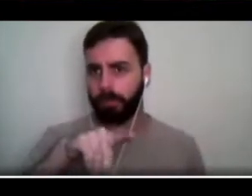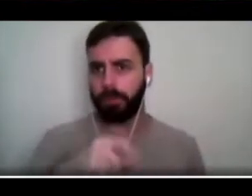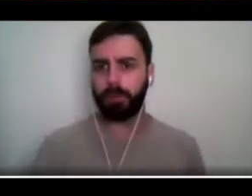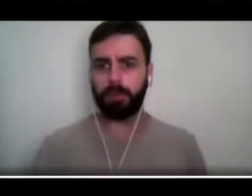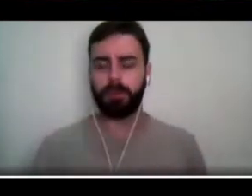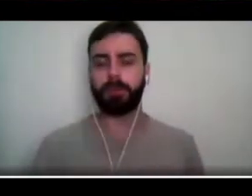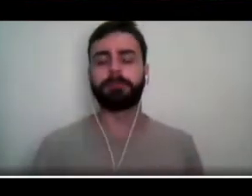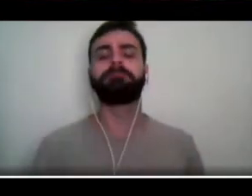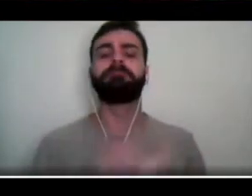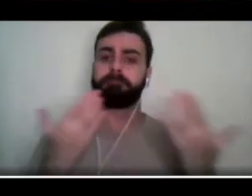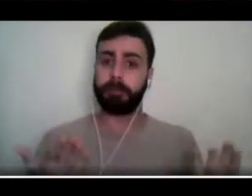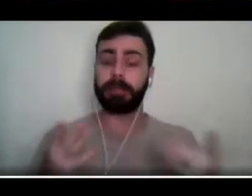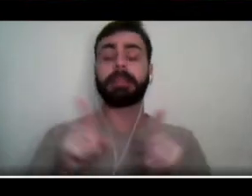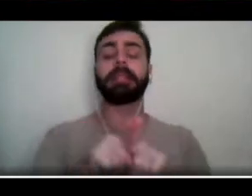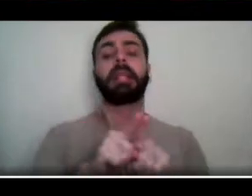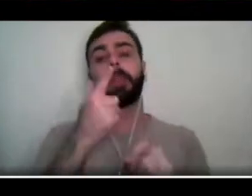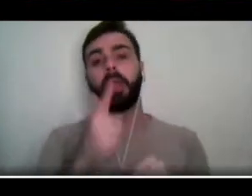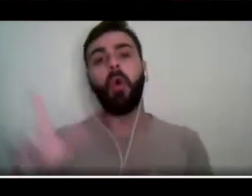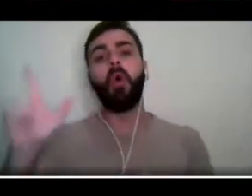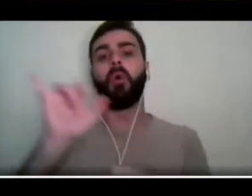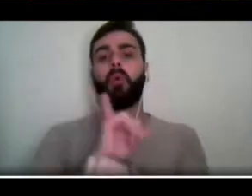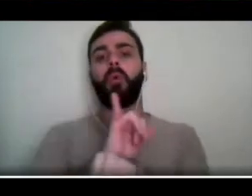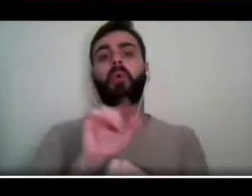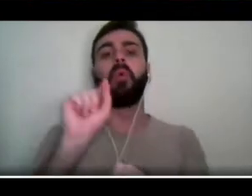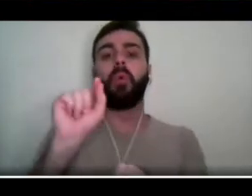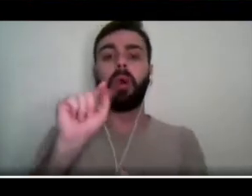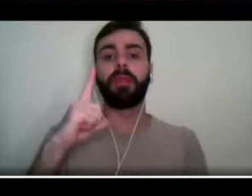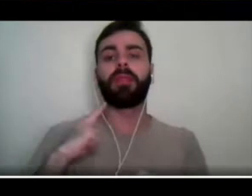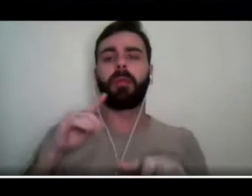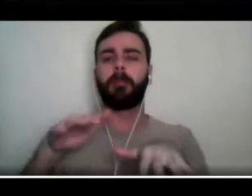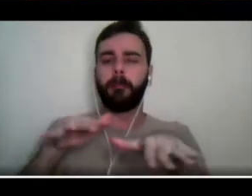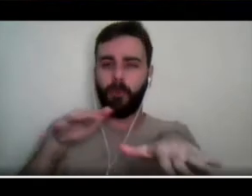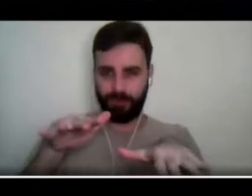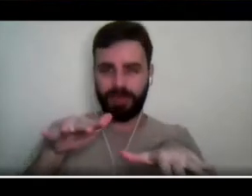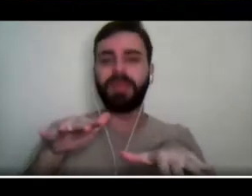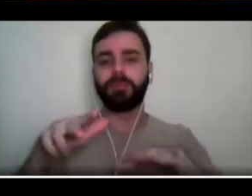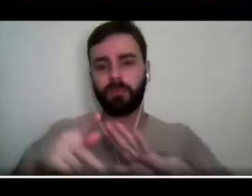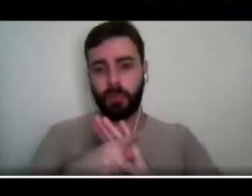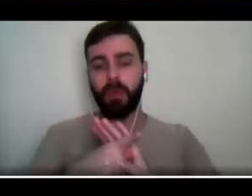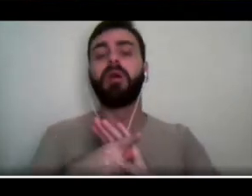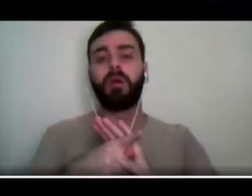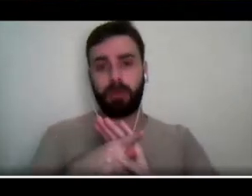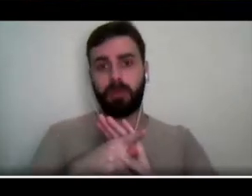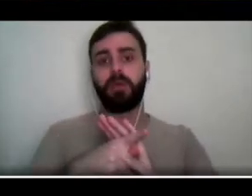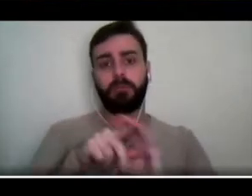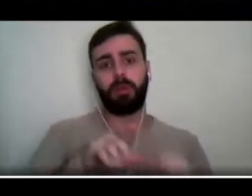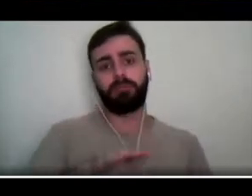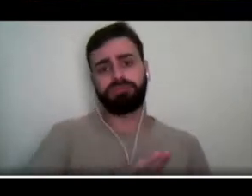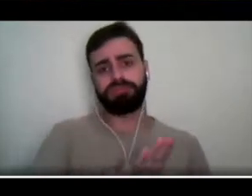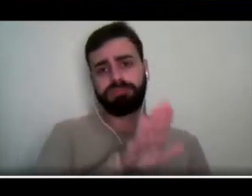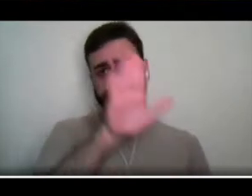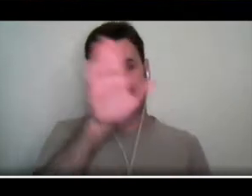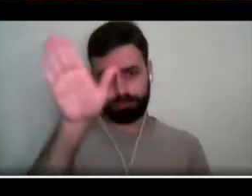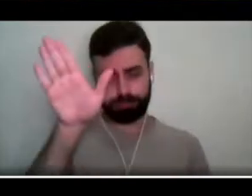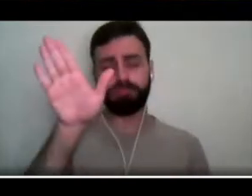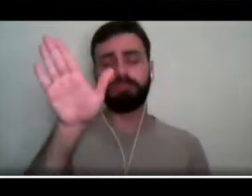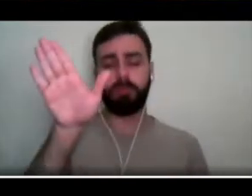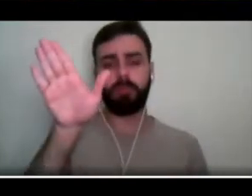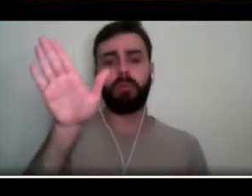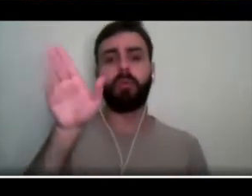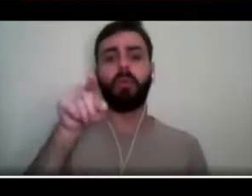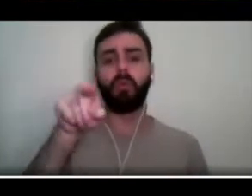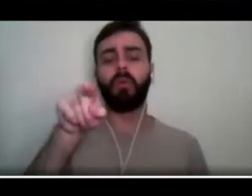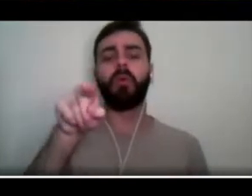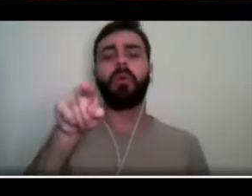E a gente pode pensar também no movimento, que é o movimento circular uniforme, em que você tenha